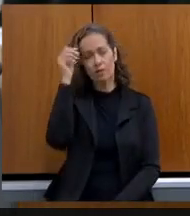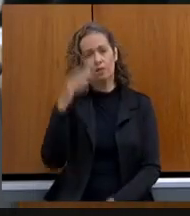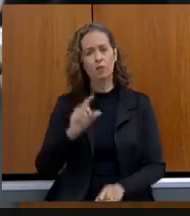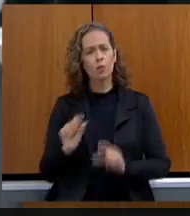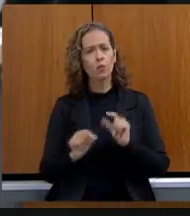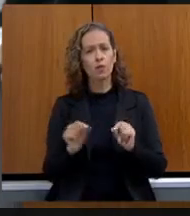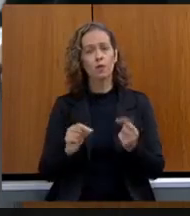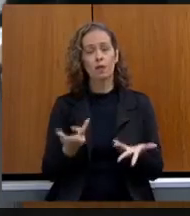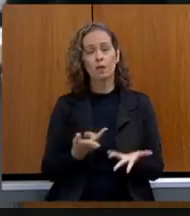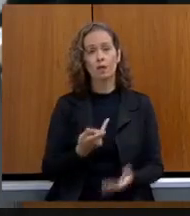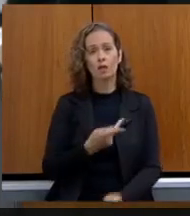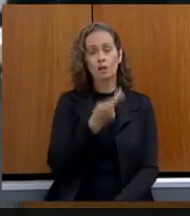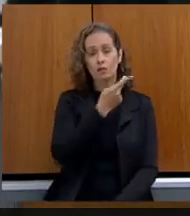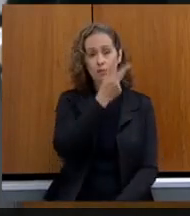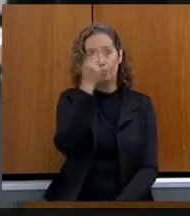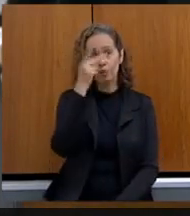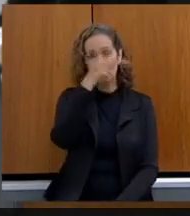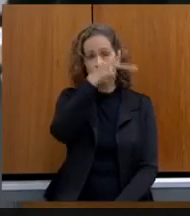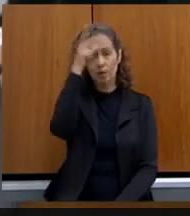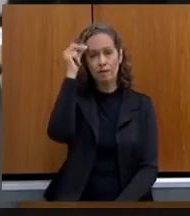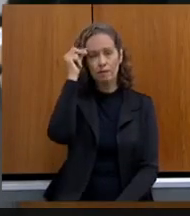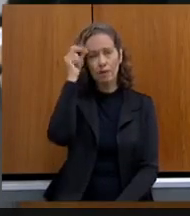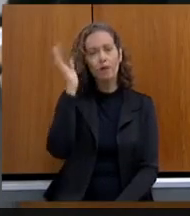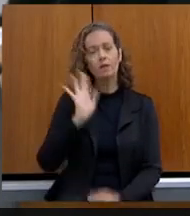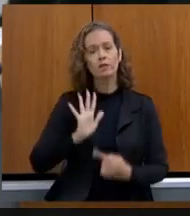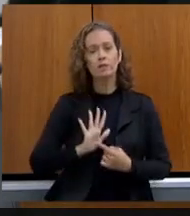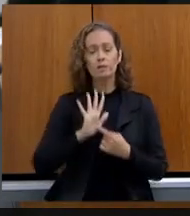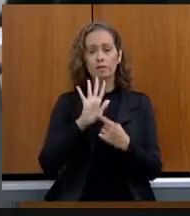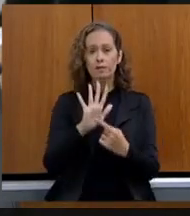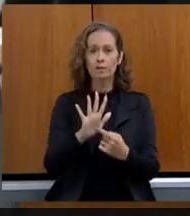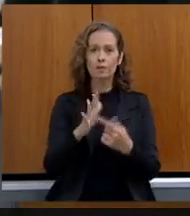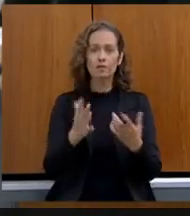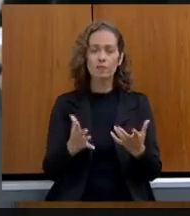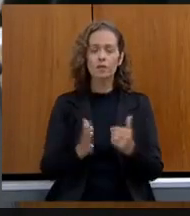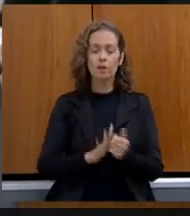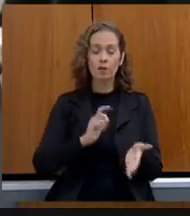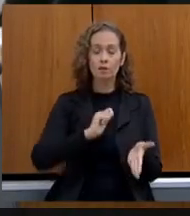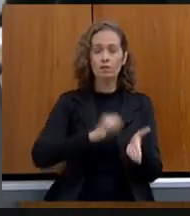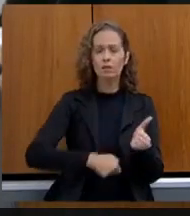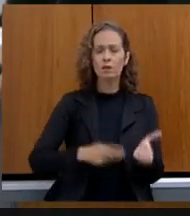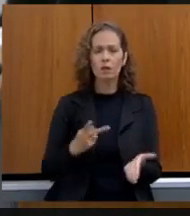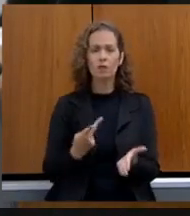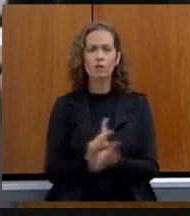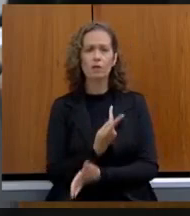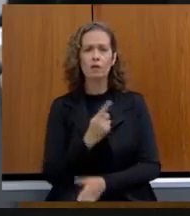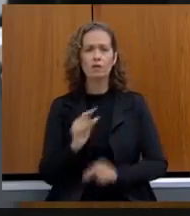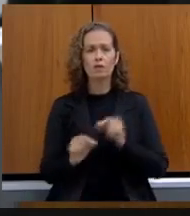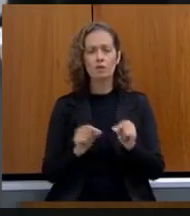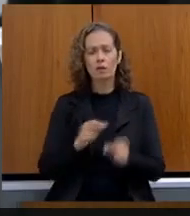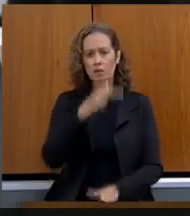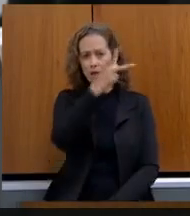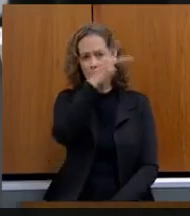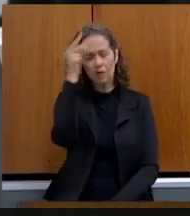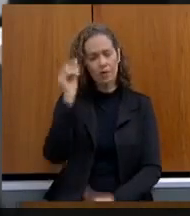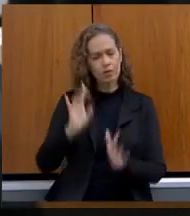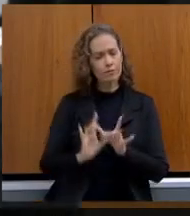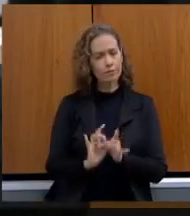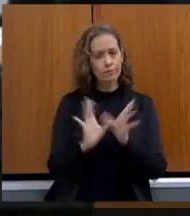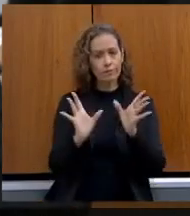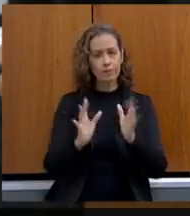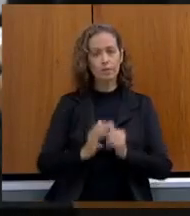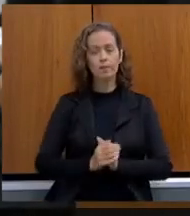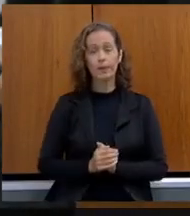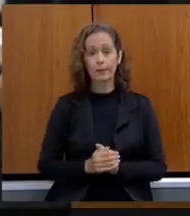né Ana depois a gente corrigir por favor para mandar é a autorização acontece onde não há restrição da prefeitura a gente adiciona